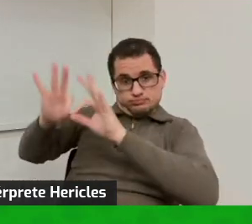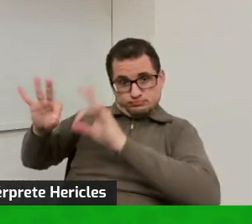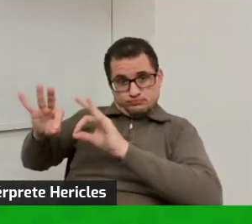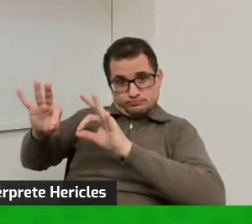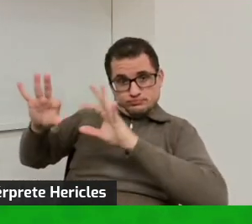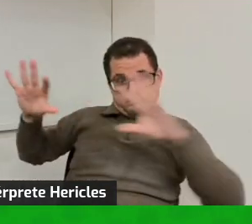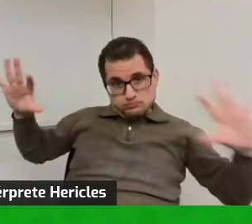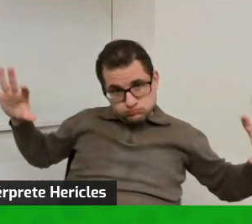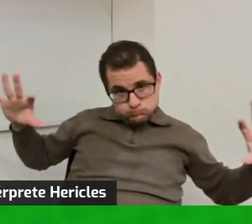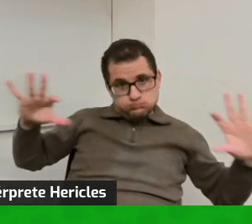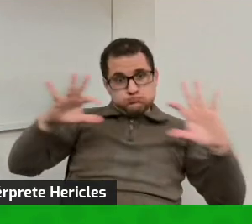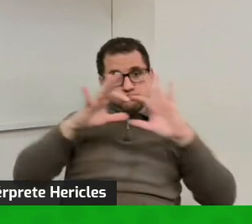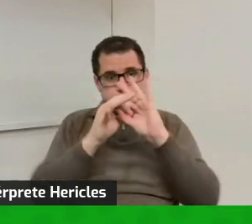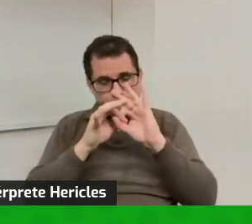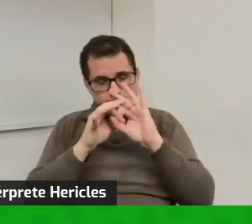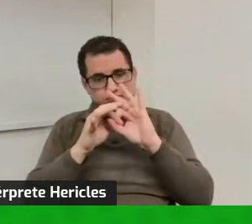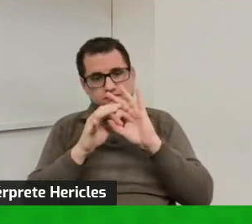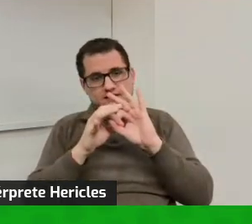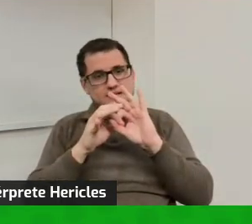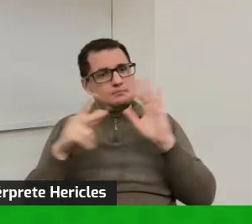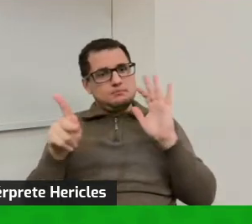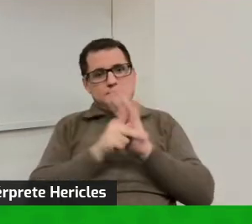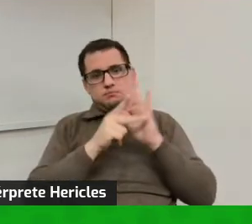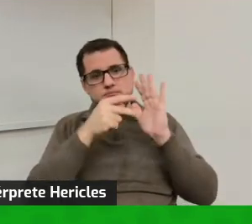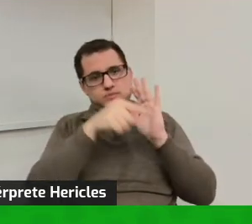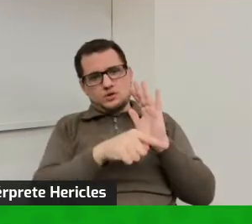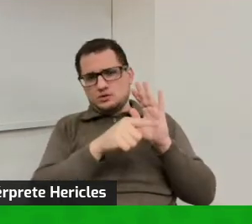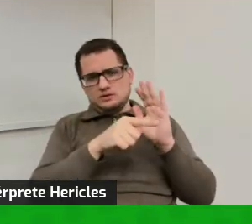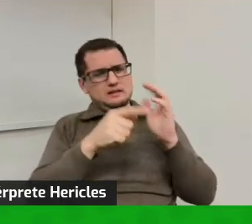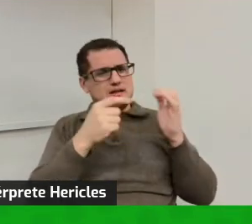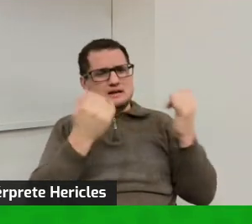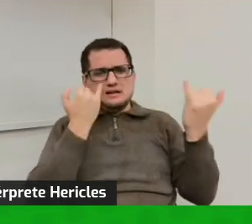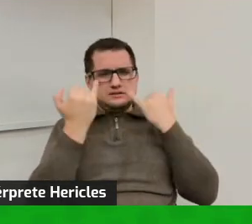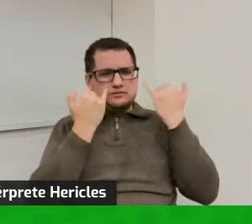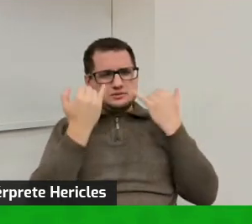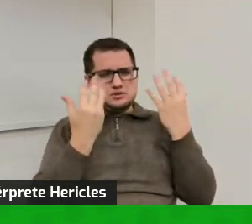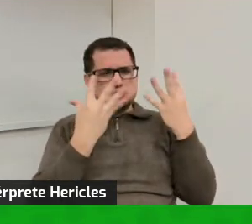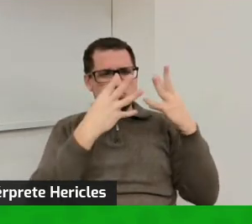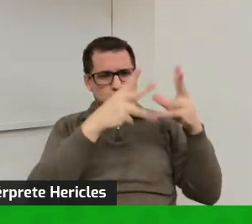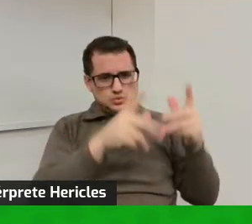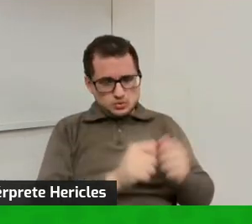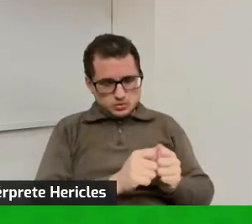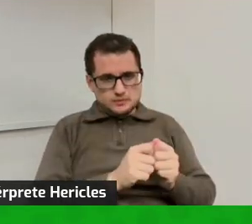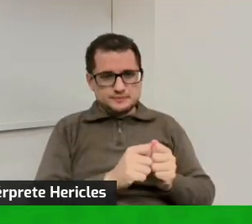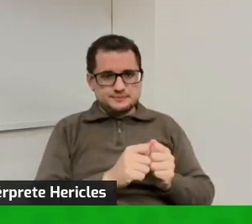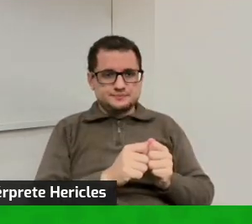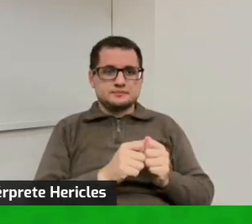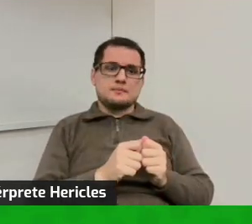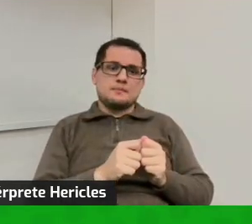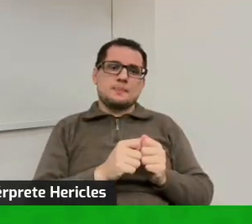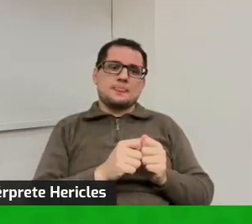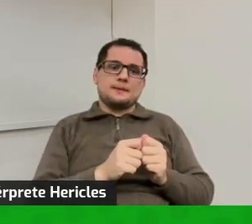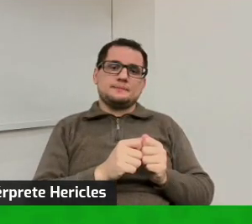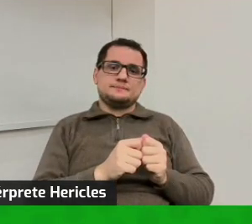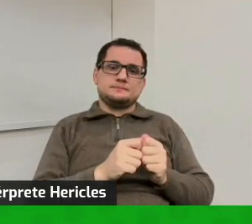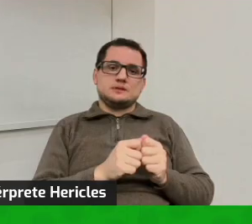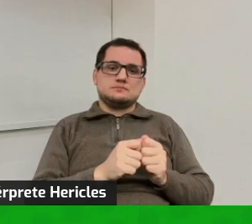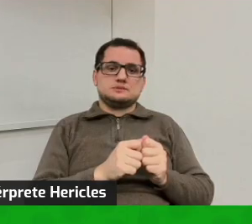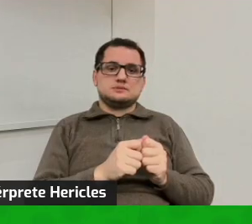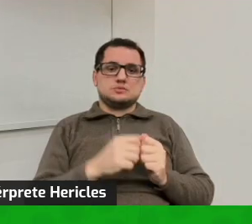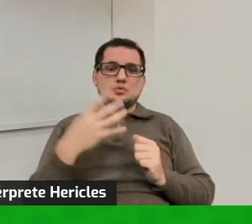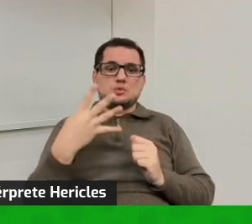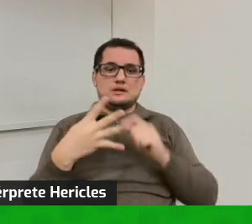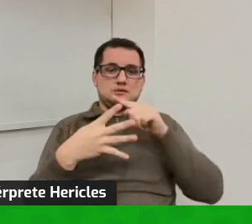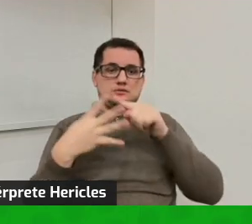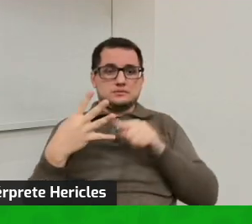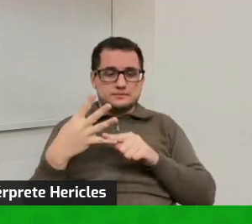nossa lista, ele já vai estar dentro do Word, e daí dentro do Word a gente aponta a nossa lista. Então, basicamente é esse o passo para ligar,